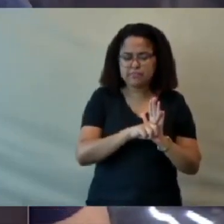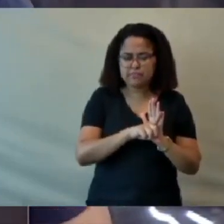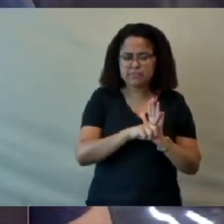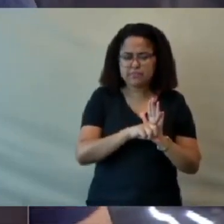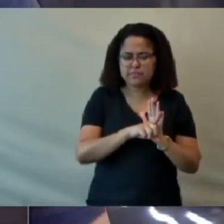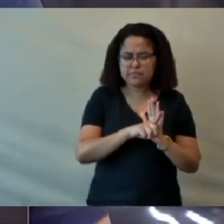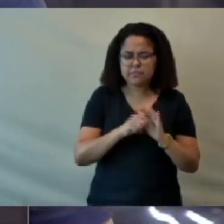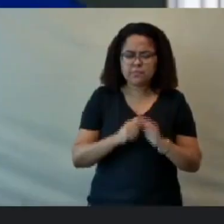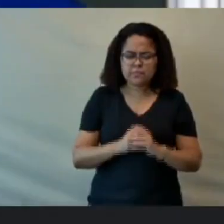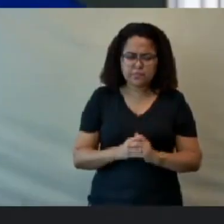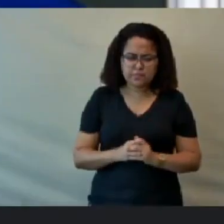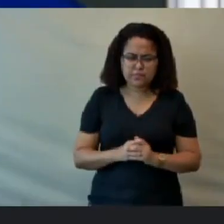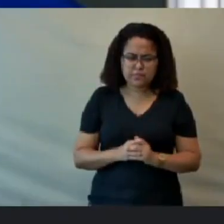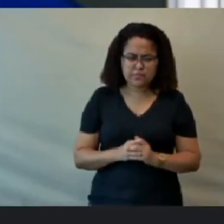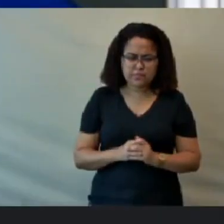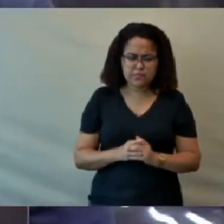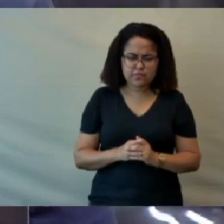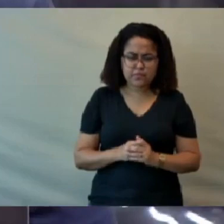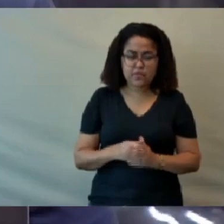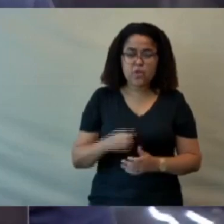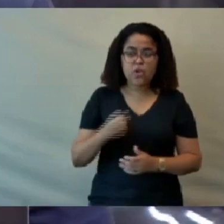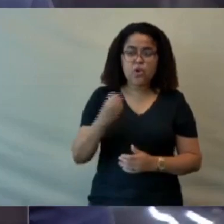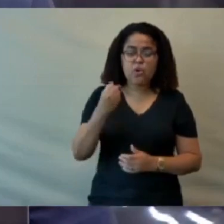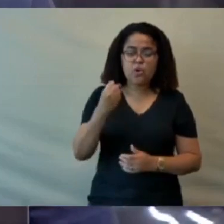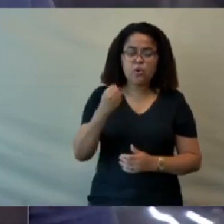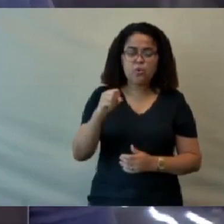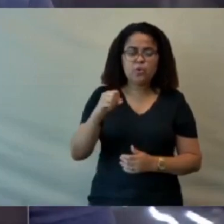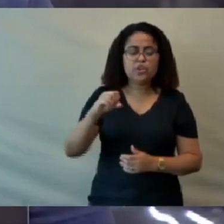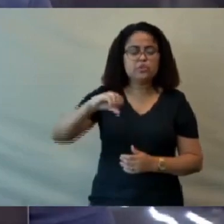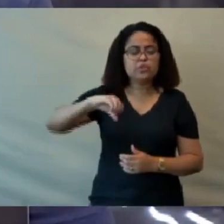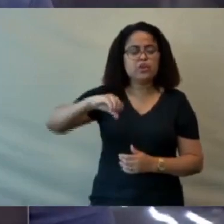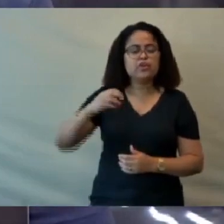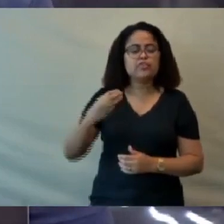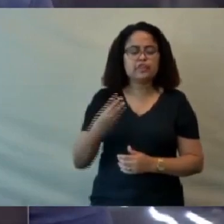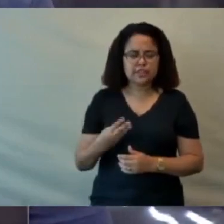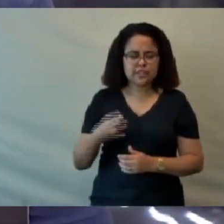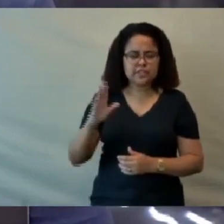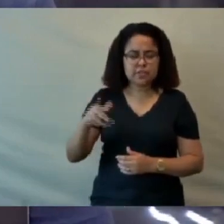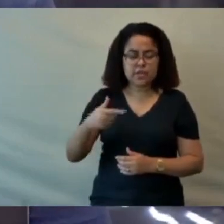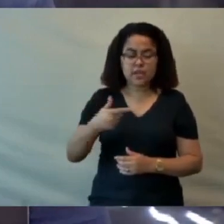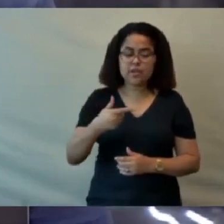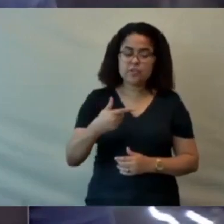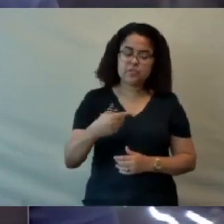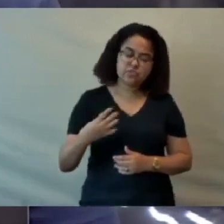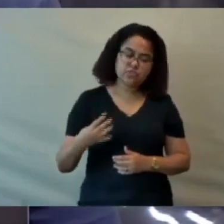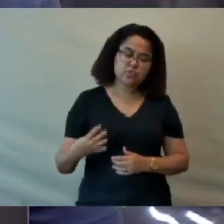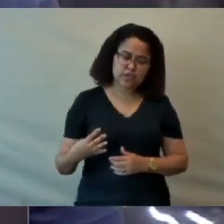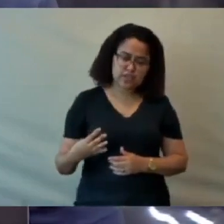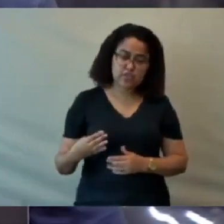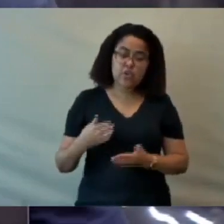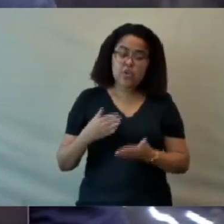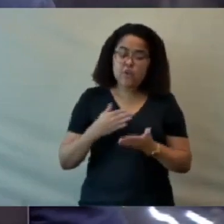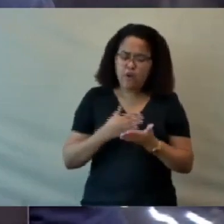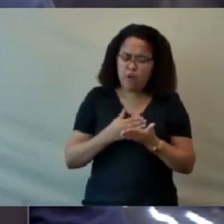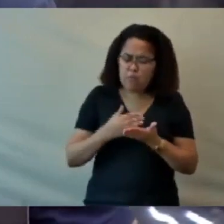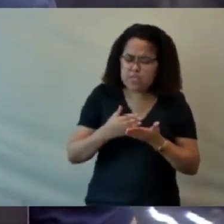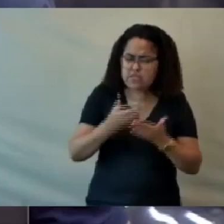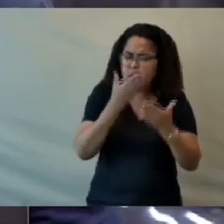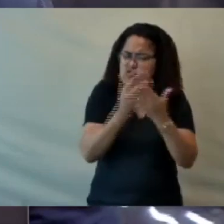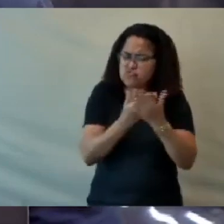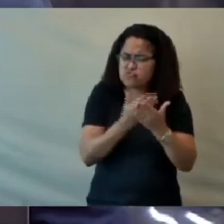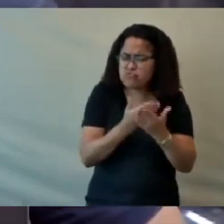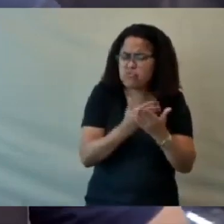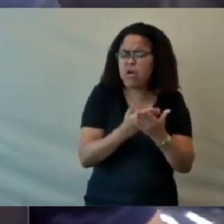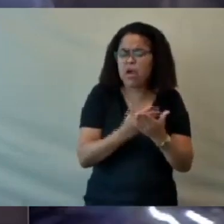893 vereador e o 893 barra 24 vamos começar a estudá-los agora e verificar se precisar alinhar alguma